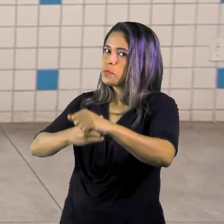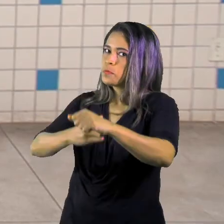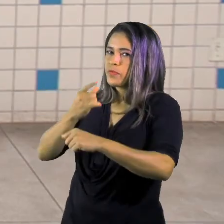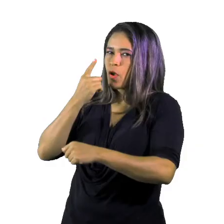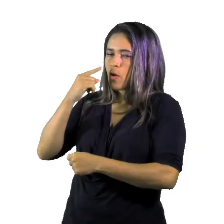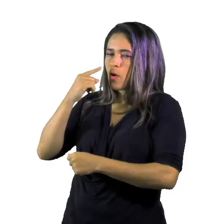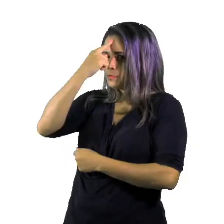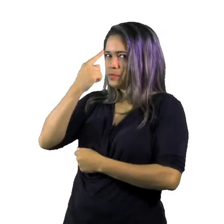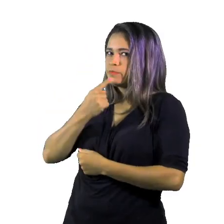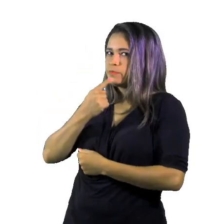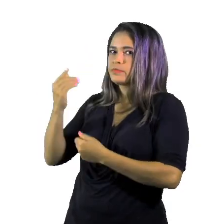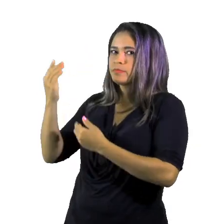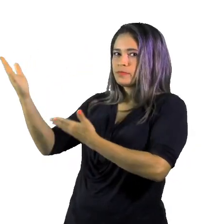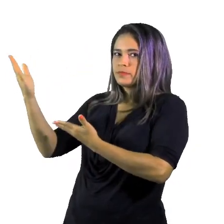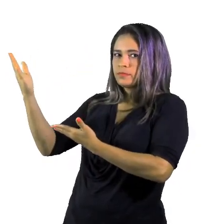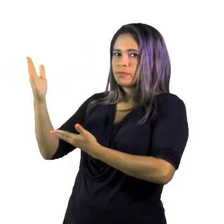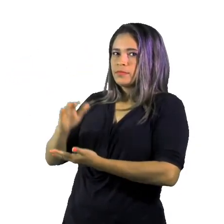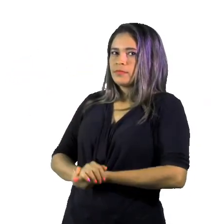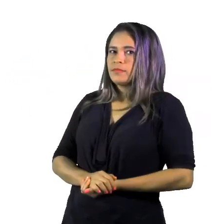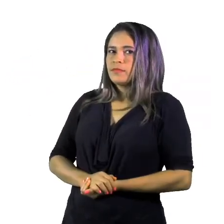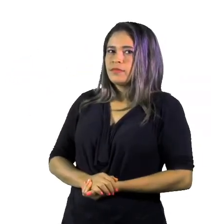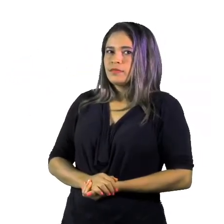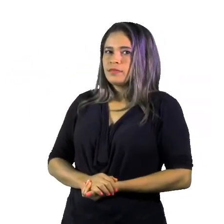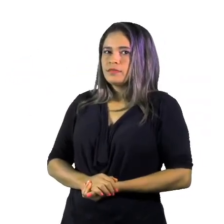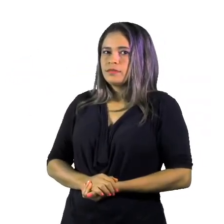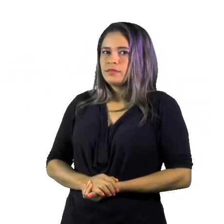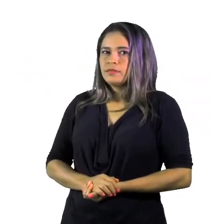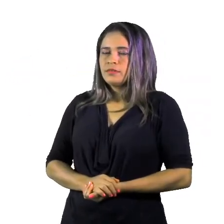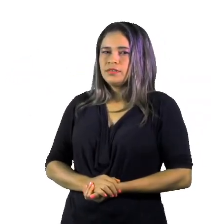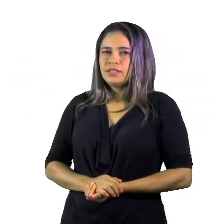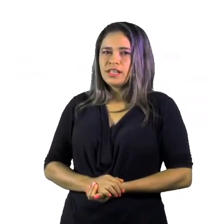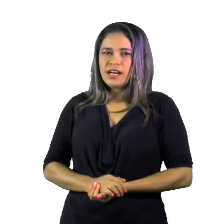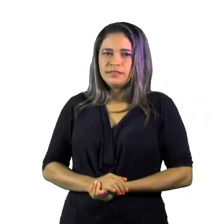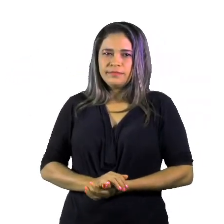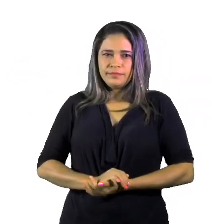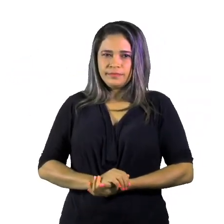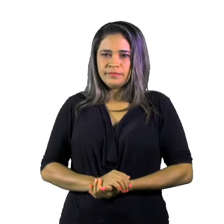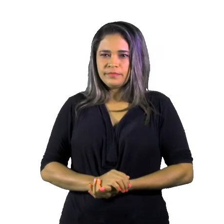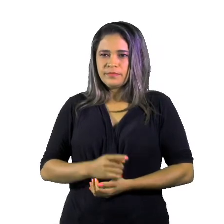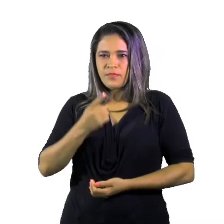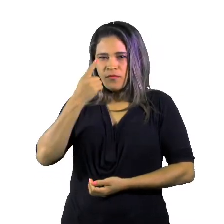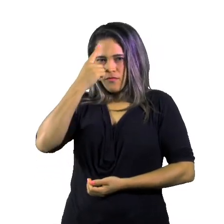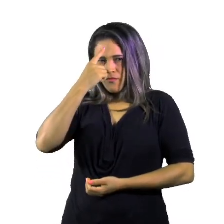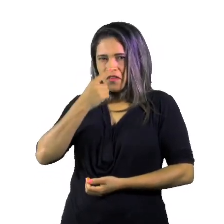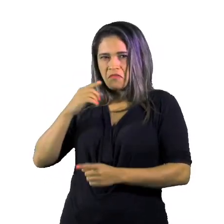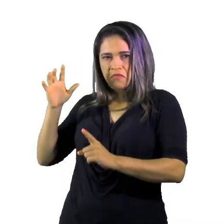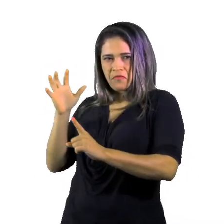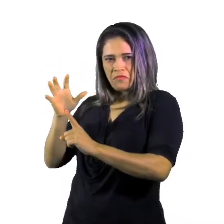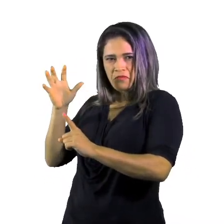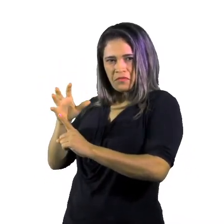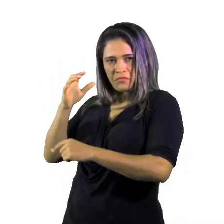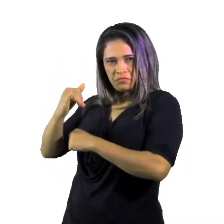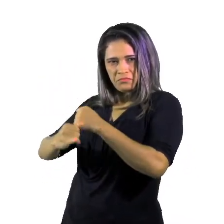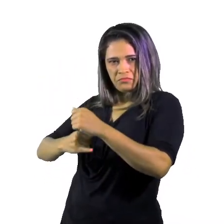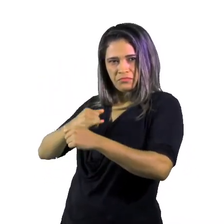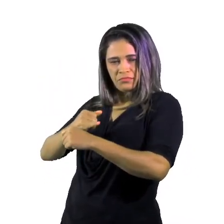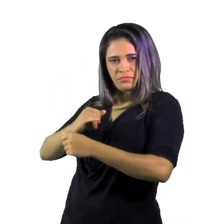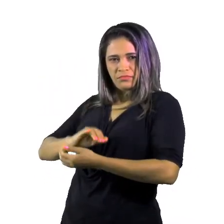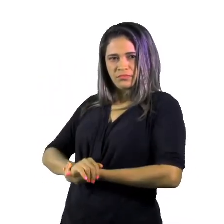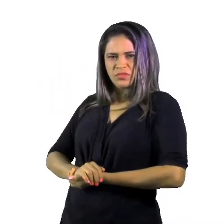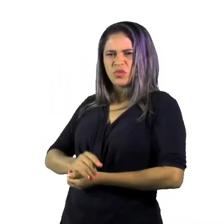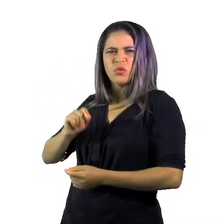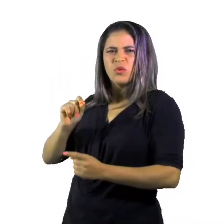imagem, né? Aqui a gente pode observar vários influenciadores digital. Então, o que é